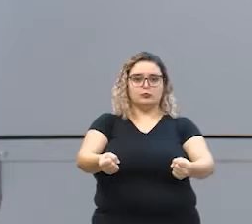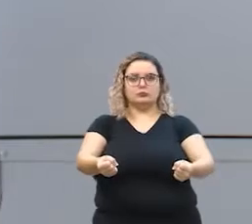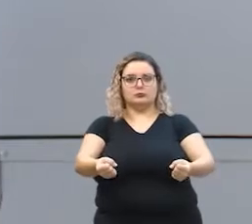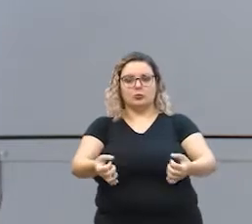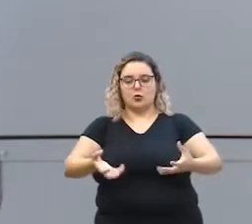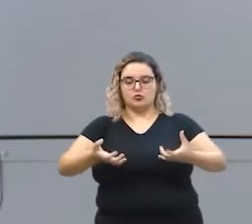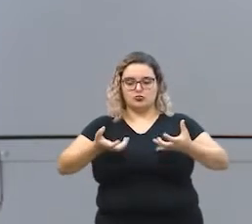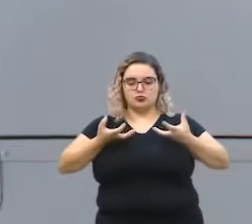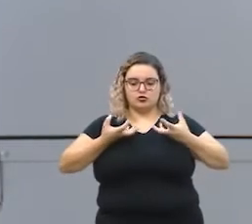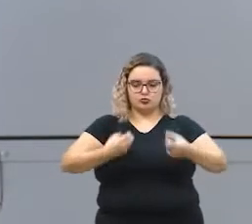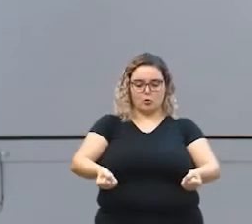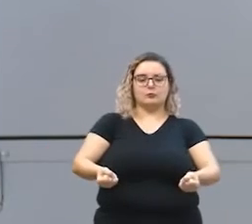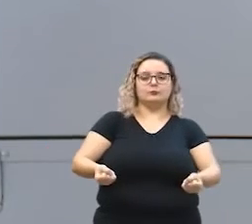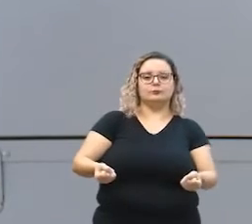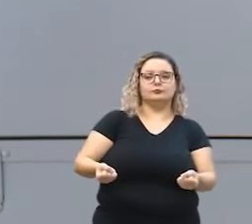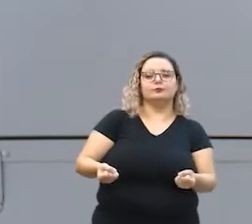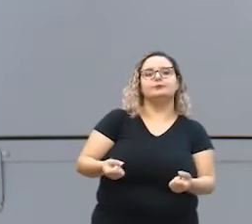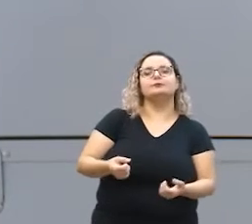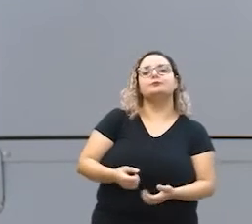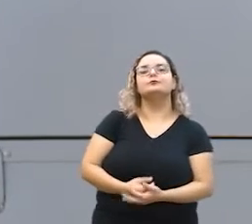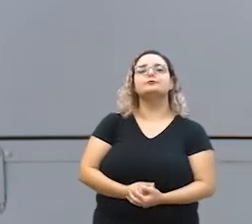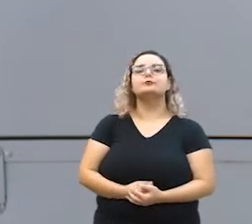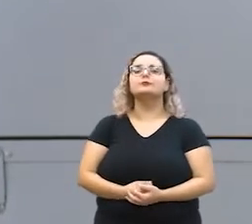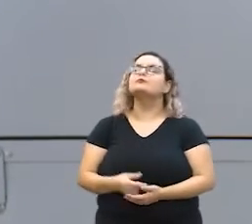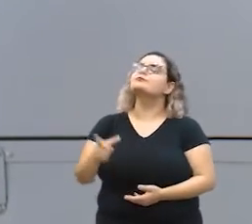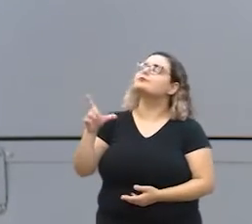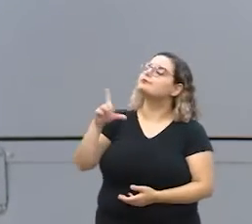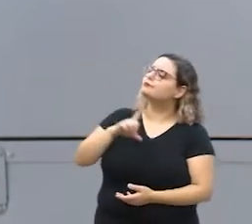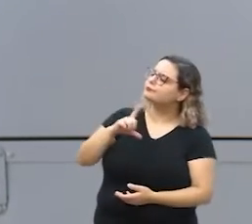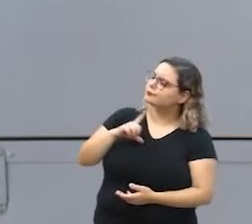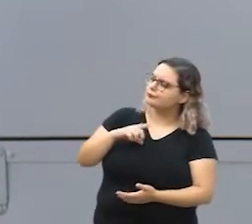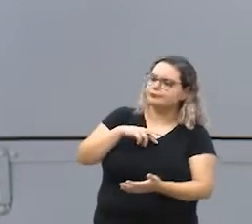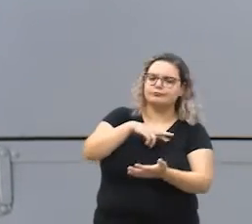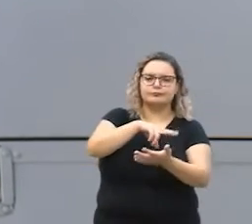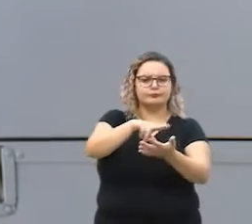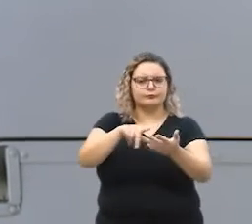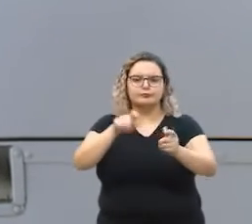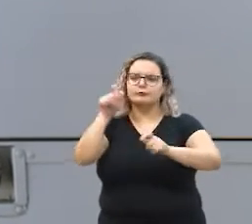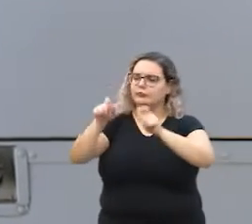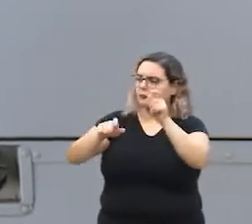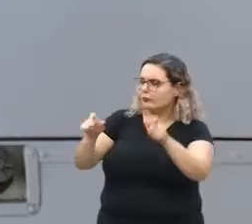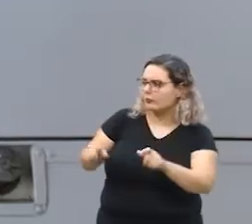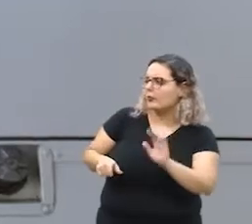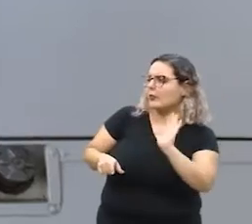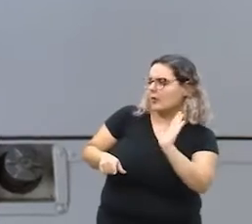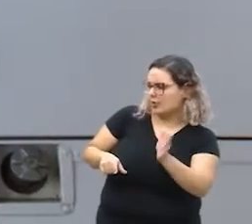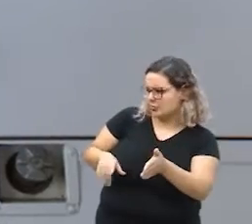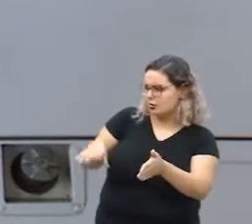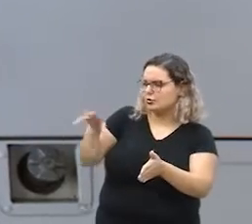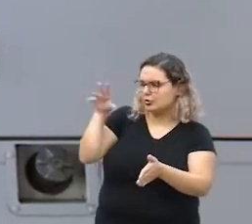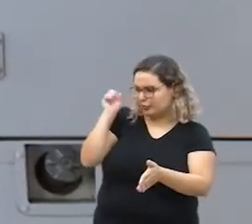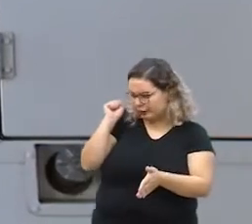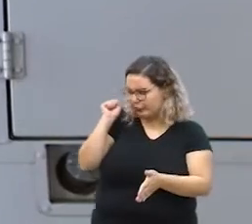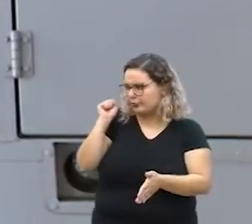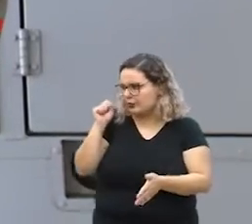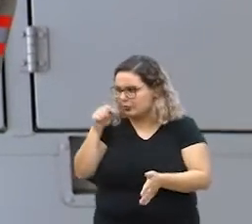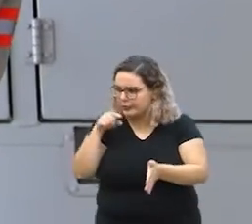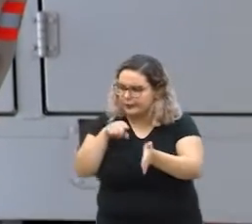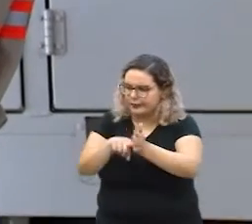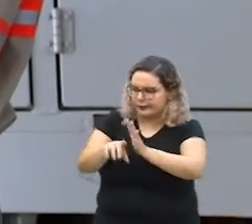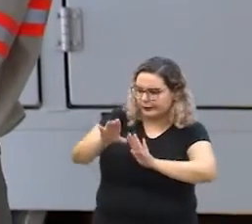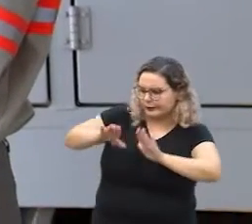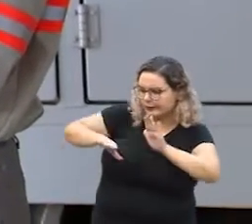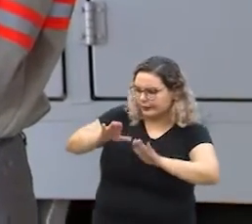hora. Bom, tem muita gente, você já deve ter ouvido essa pergunta algumas vezes, que